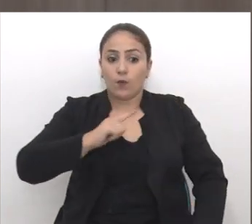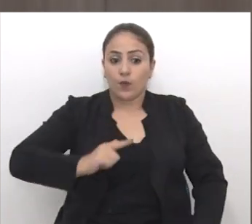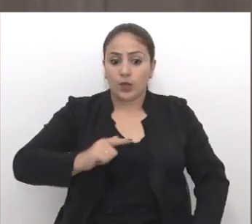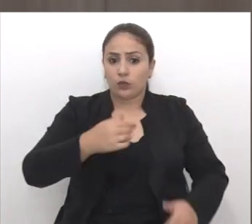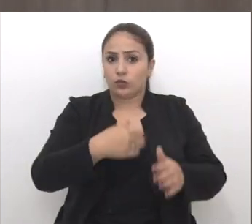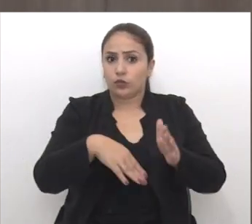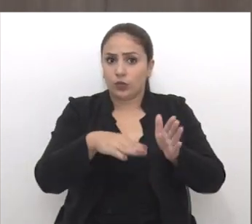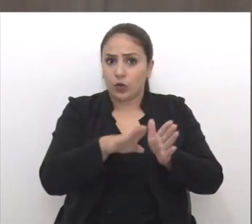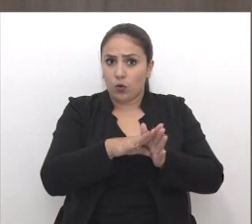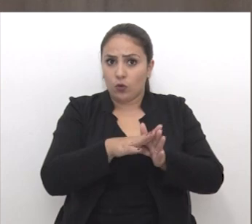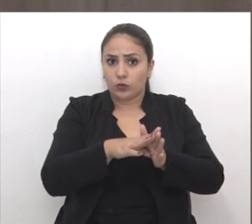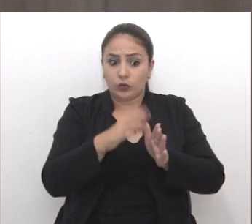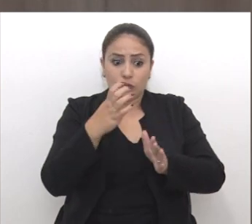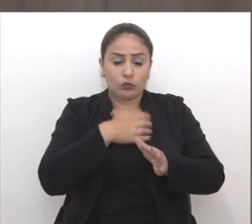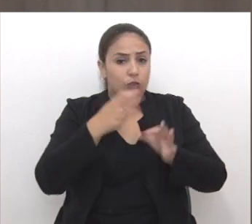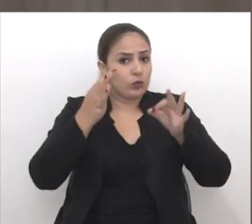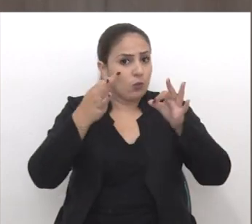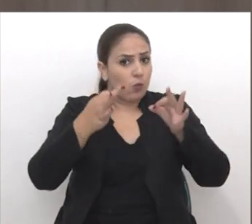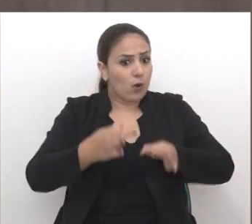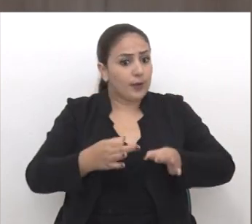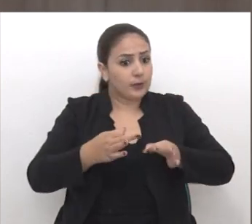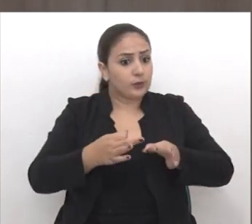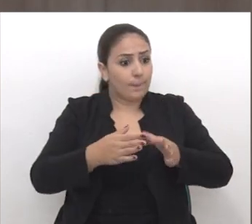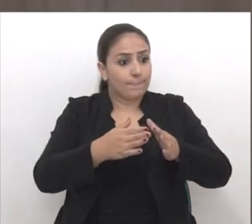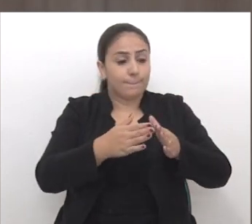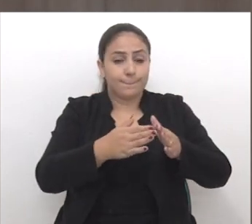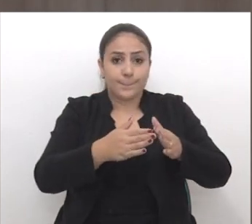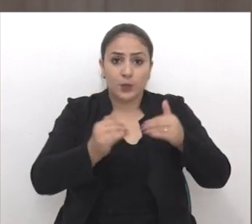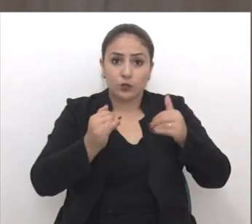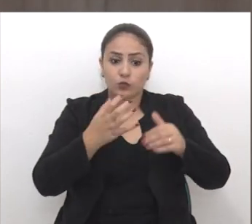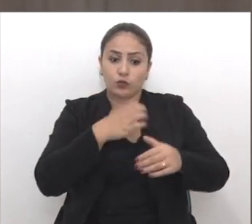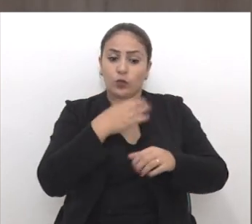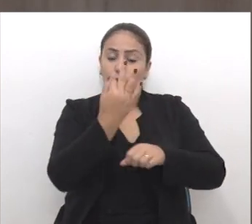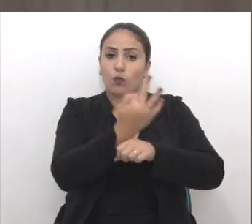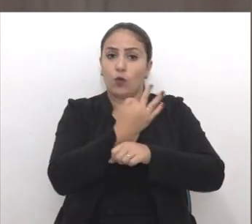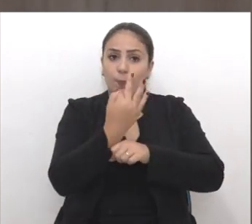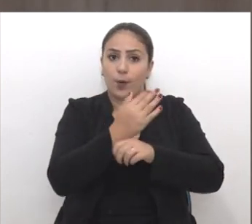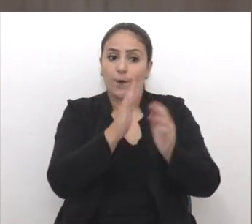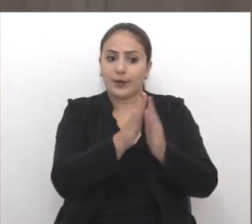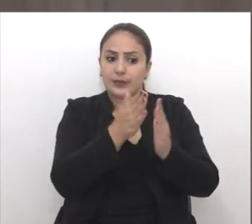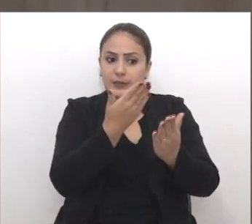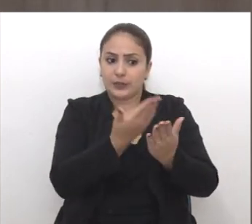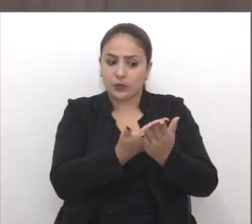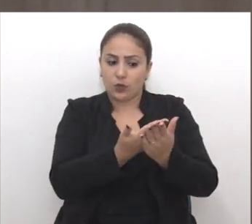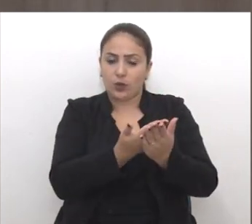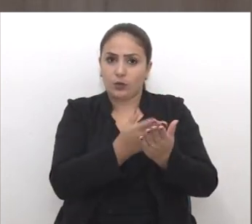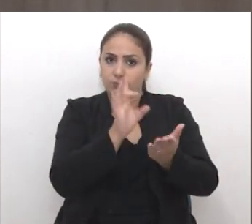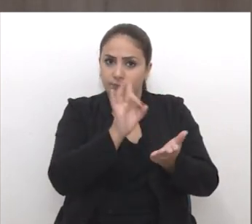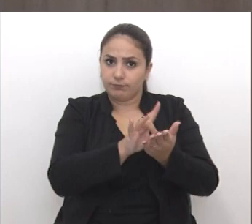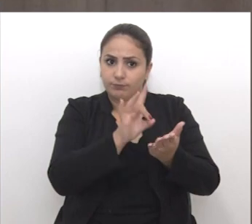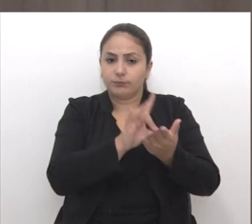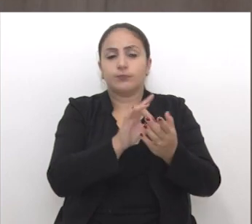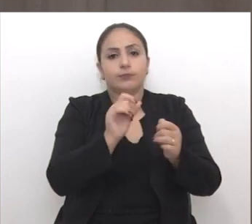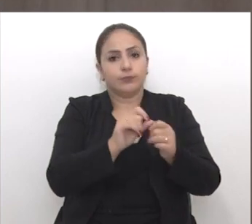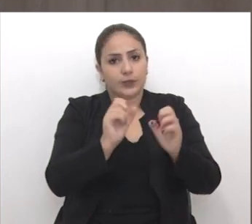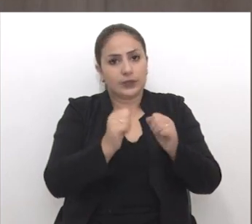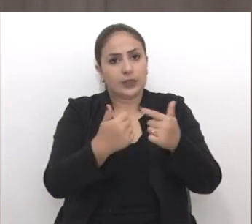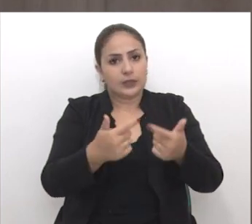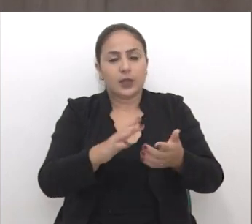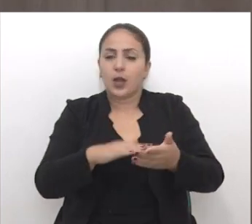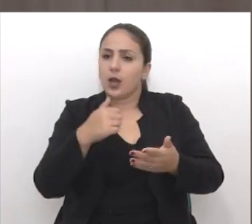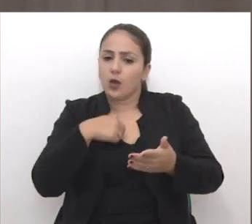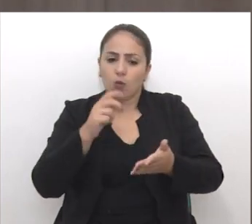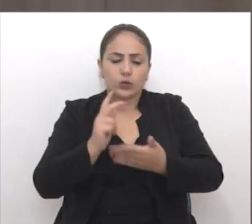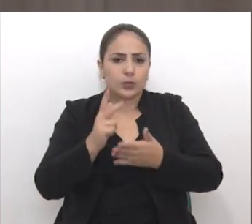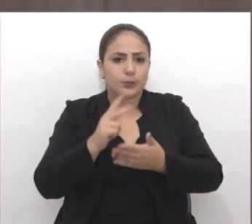de maneira correta, na minha opinião, exigiu de maneira formal que as escolas, de fato, façam isso. Eu sempre